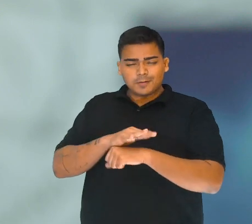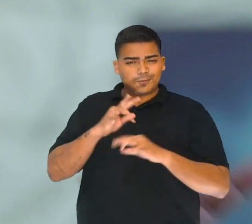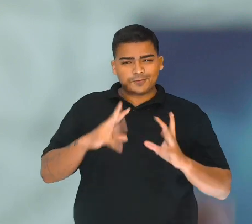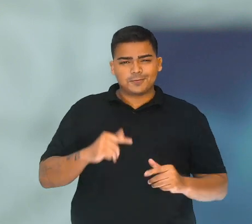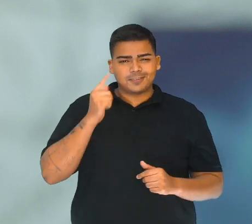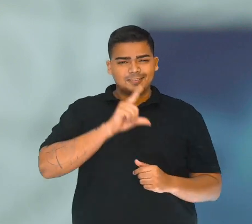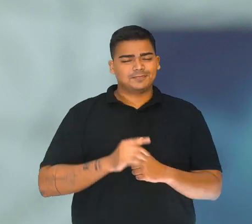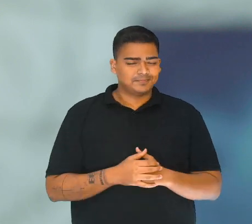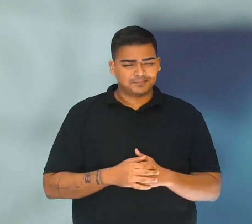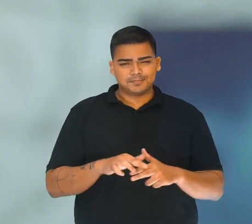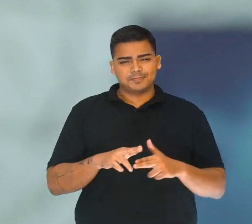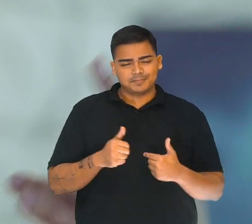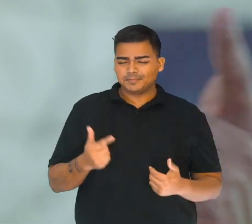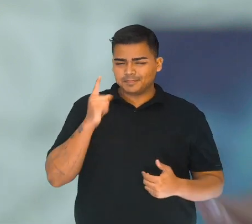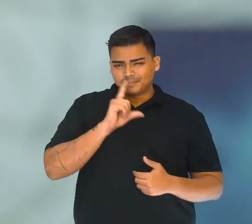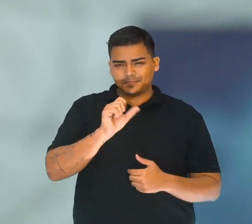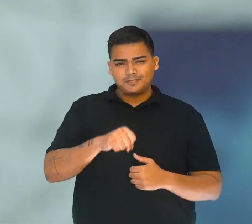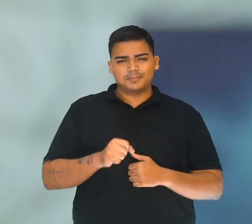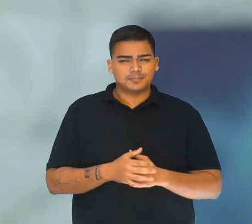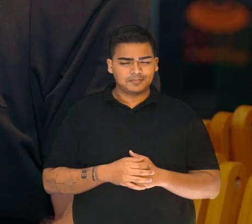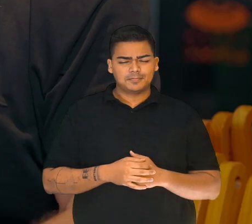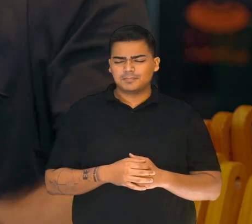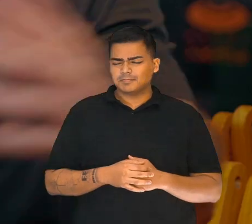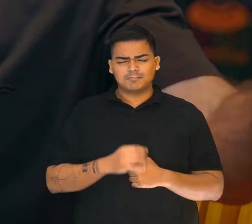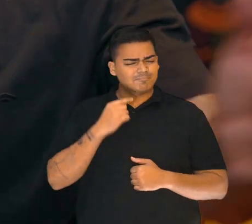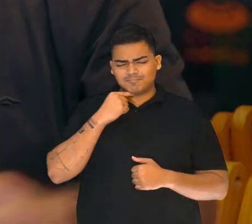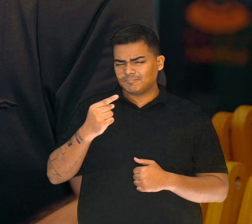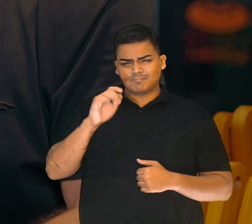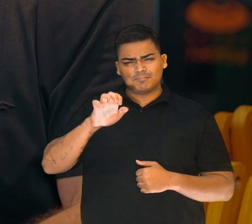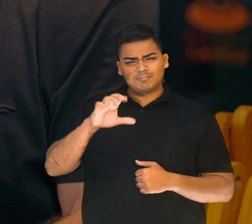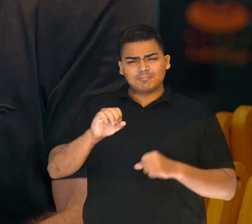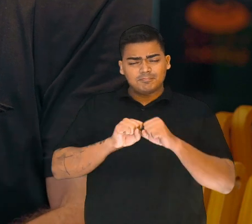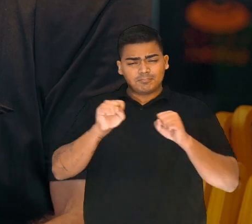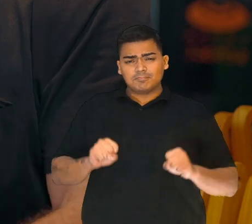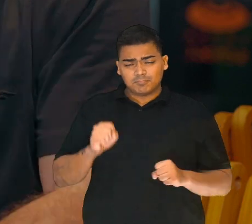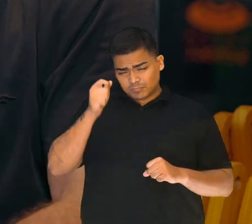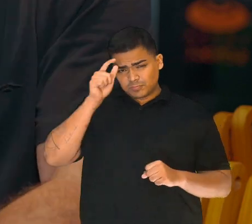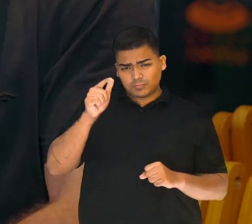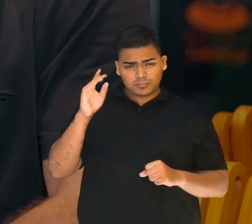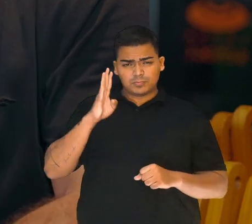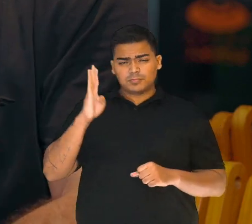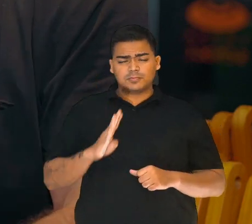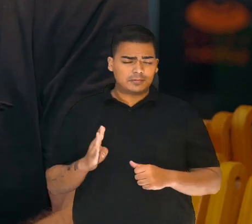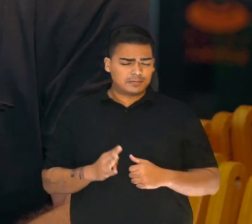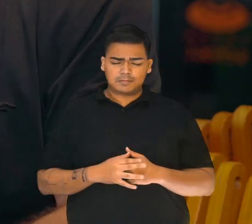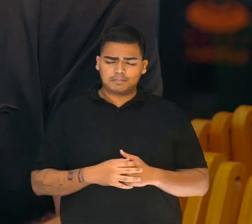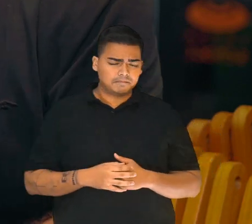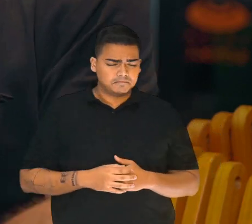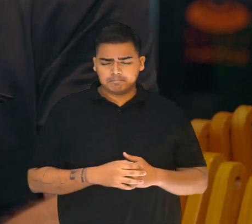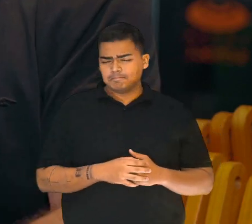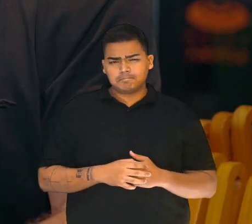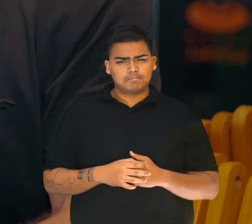ajuda, todo mundo ganha. Por isso que está dando certo aqui. Nenhum ecossistema de inovação no Brasil compete com nenhum outro